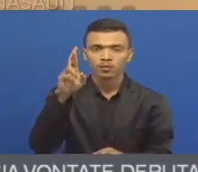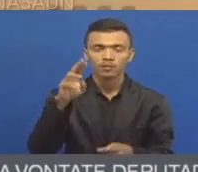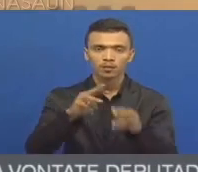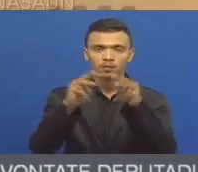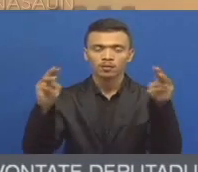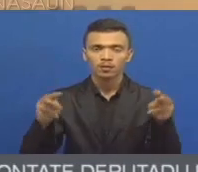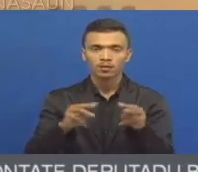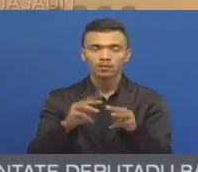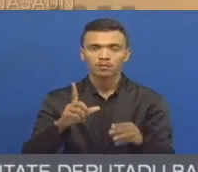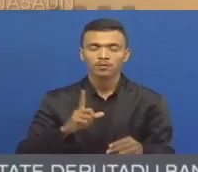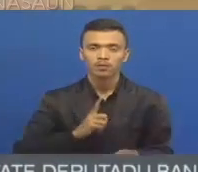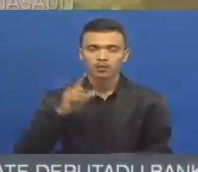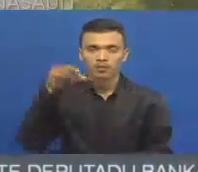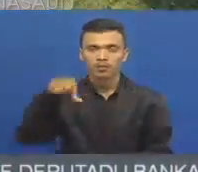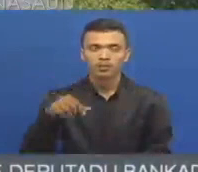likisa.